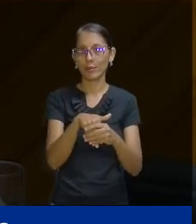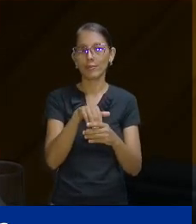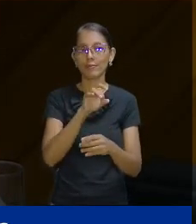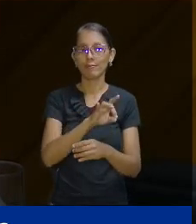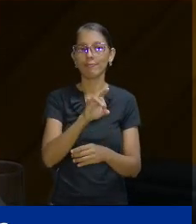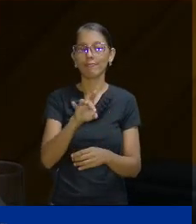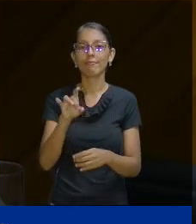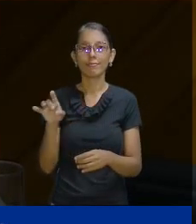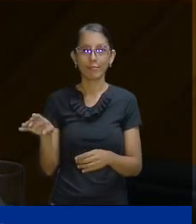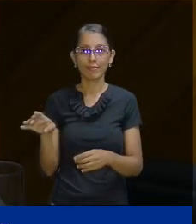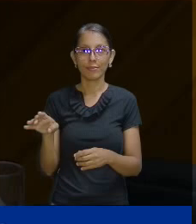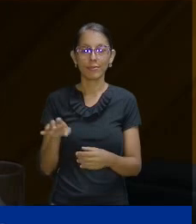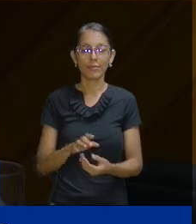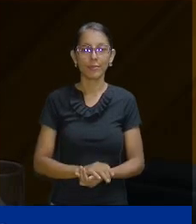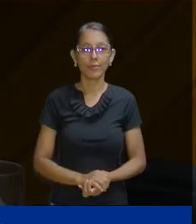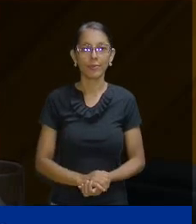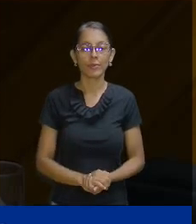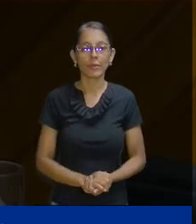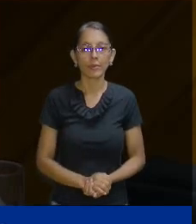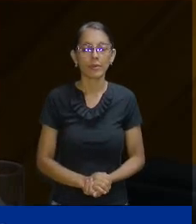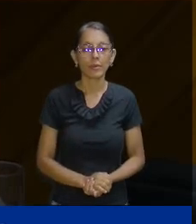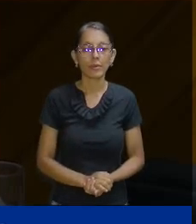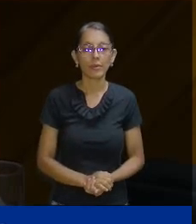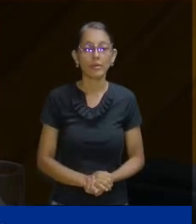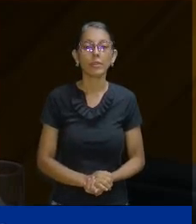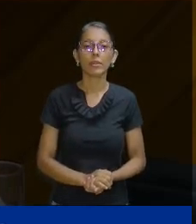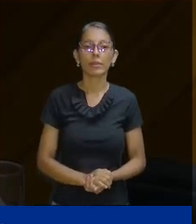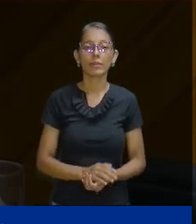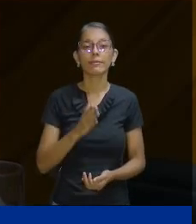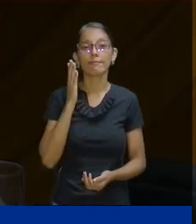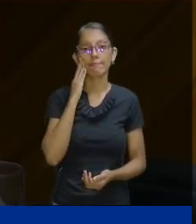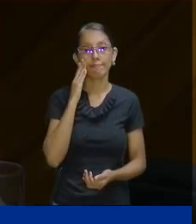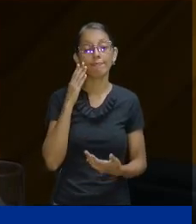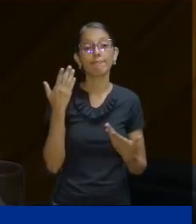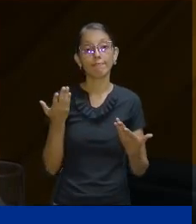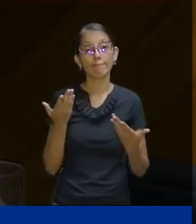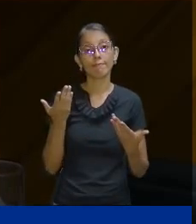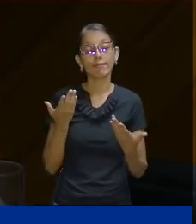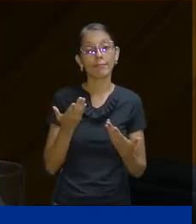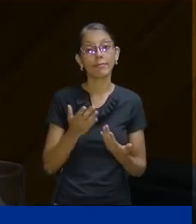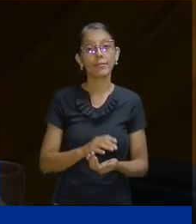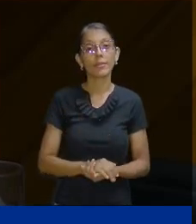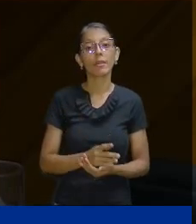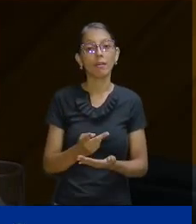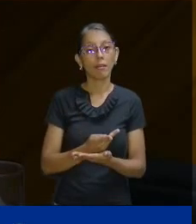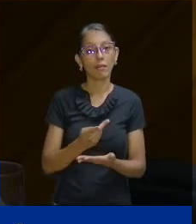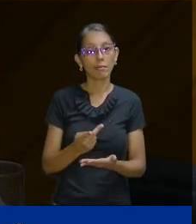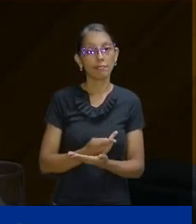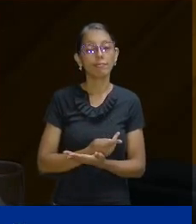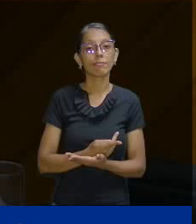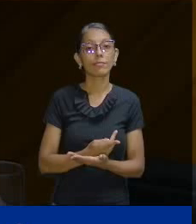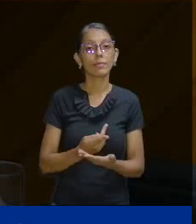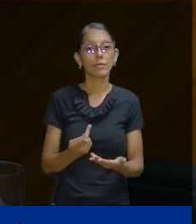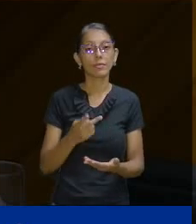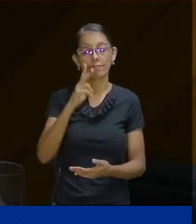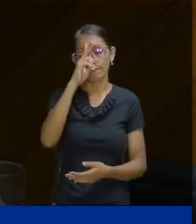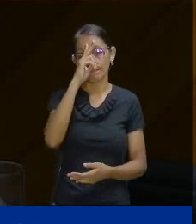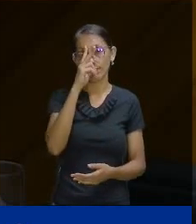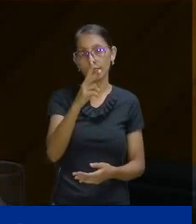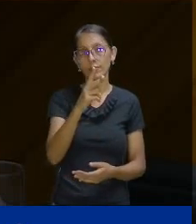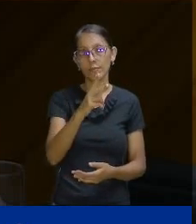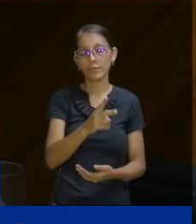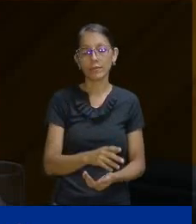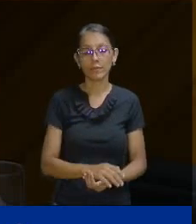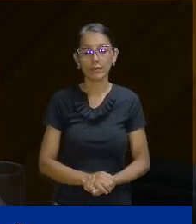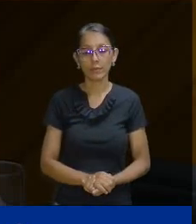eleitores, não há dúvidas de que também existe uma gravidade intrínseca a esta conduta e que, portanto,